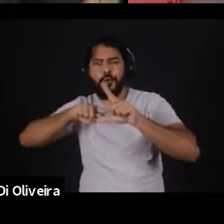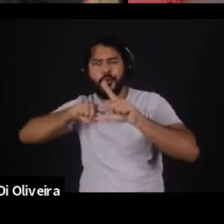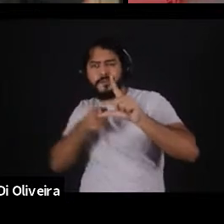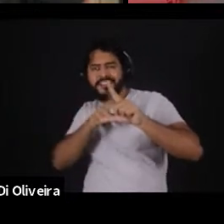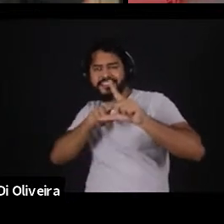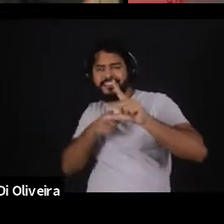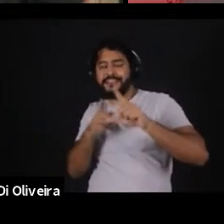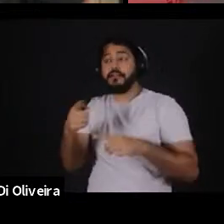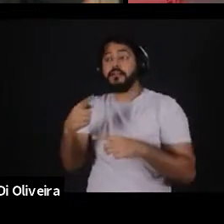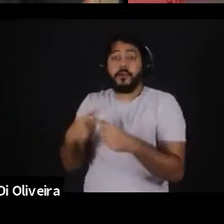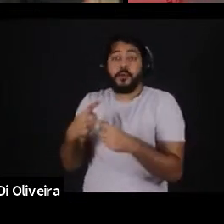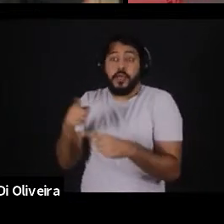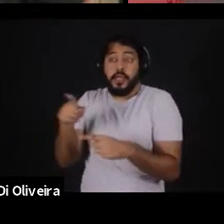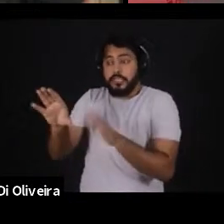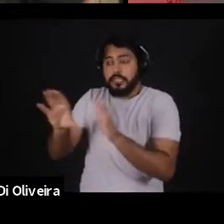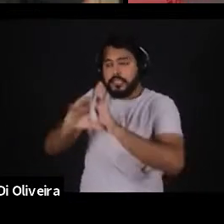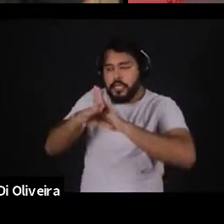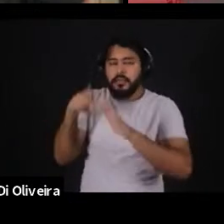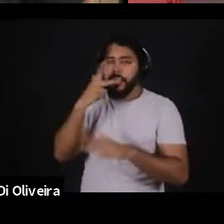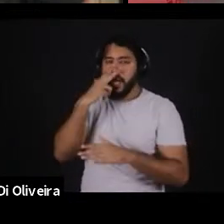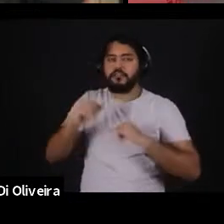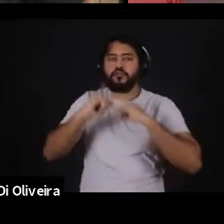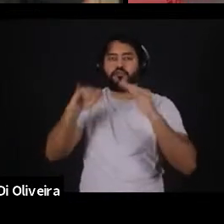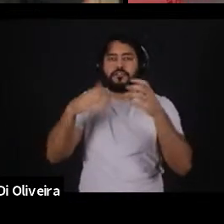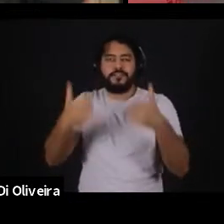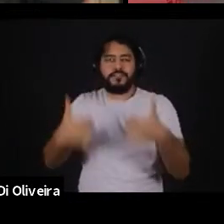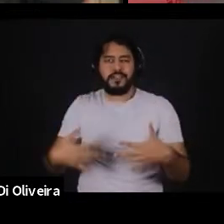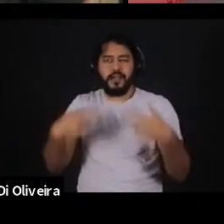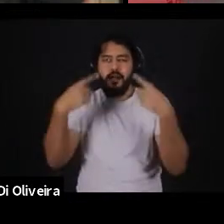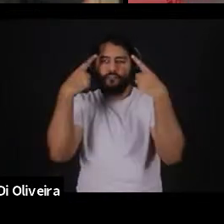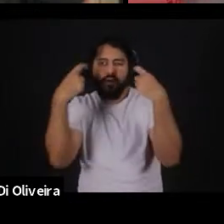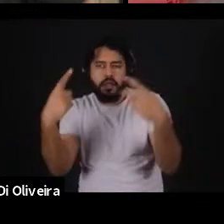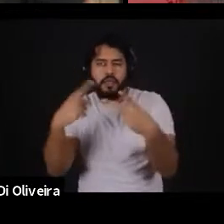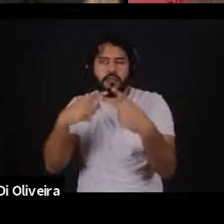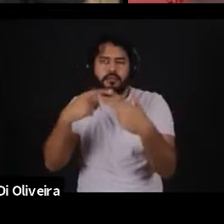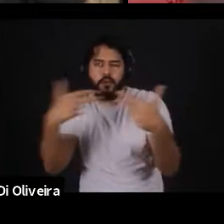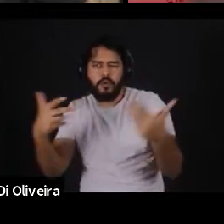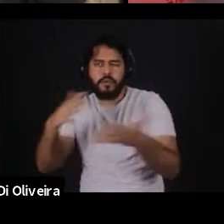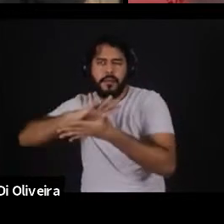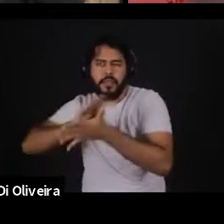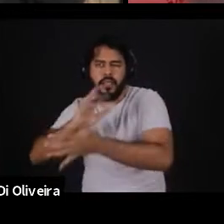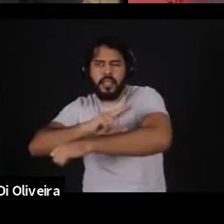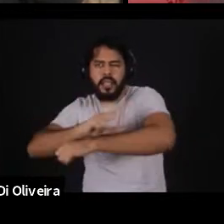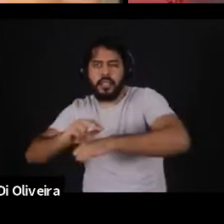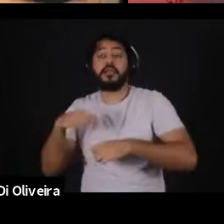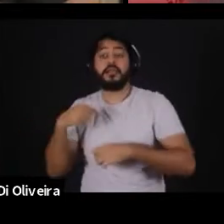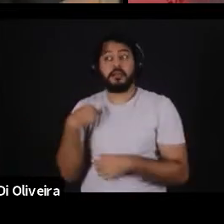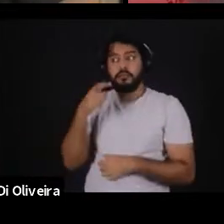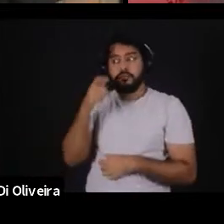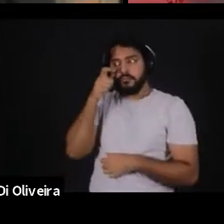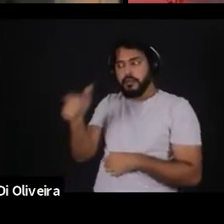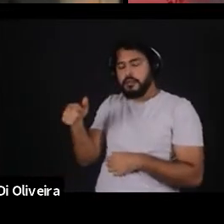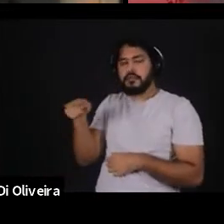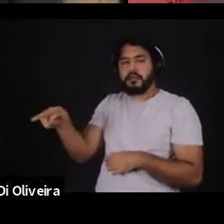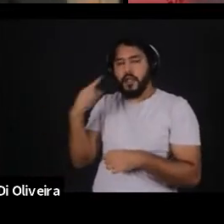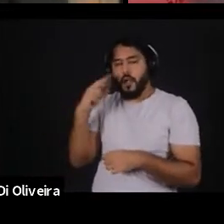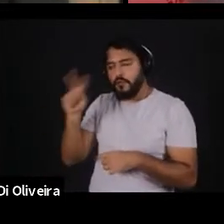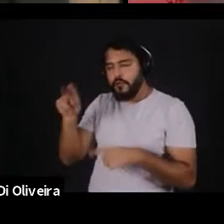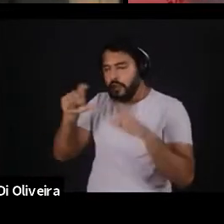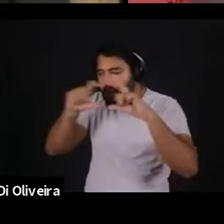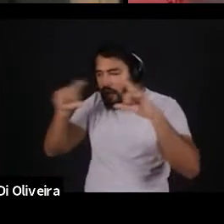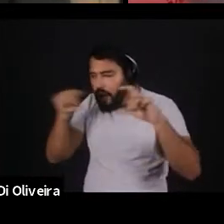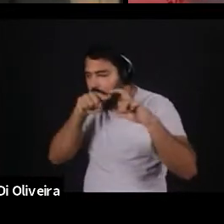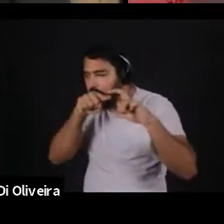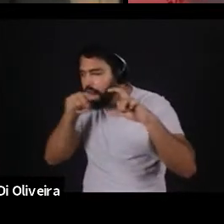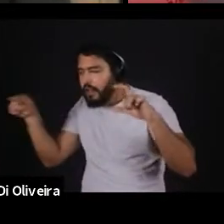a subjugação racial, para justificar as violências. Então, me interessava também participar dessa equação. O Denise também fez algumas equações. Eu falei, ok, eu vou entrar nessa